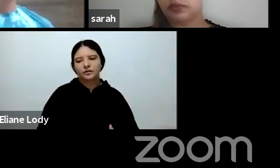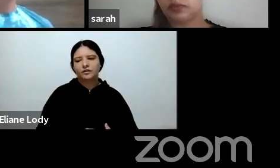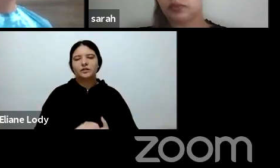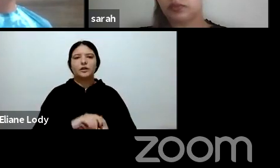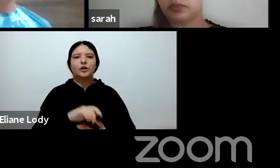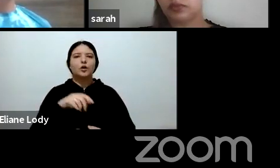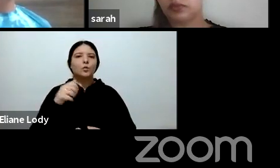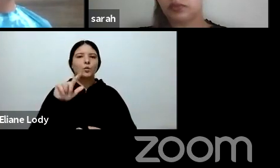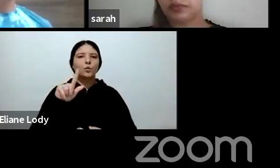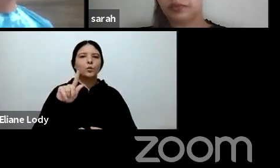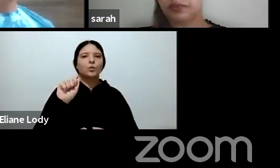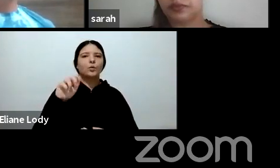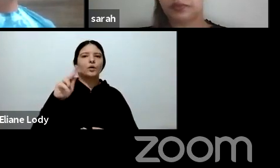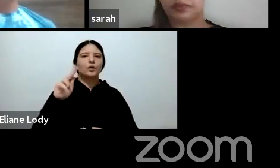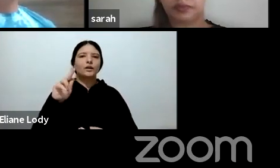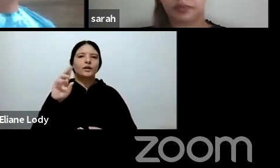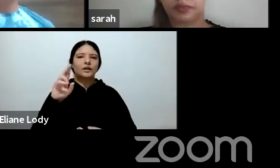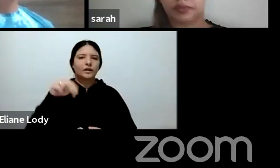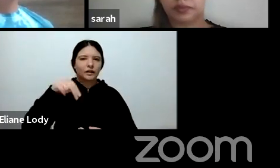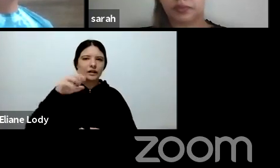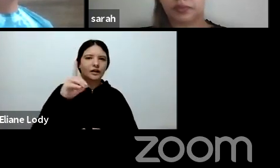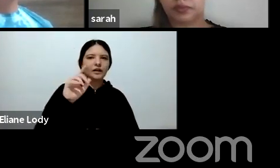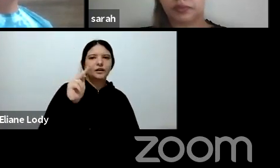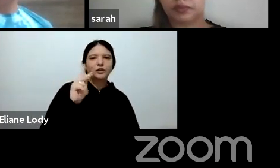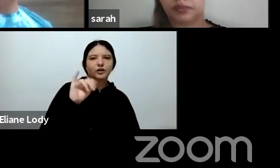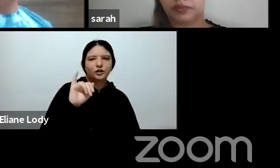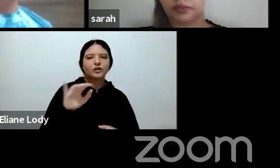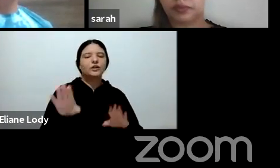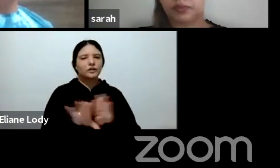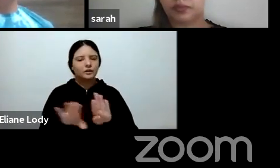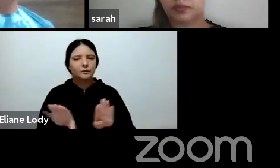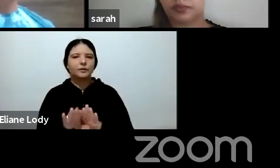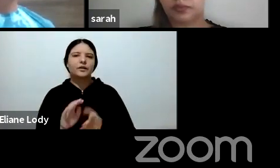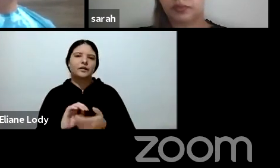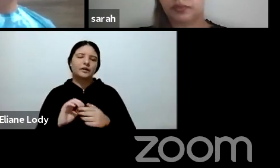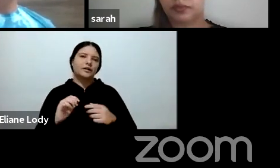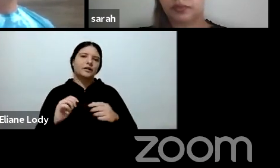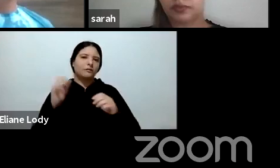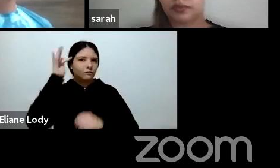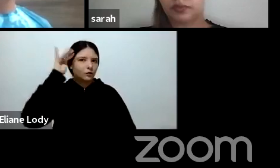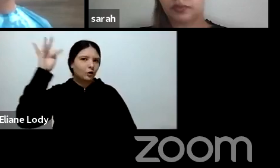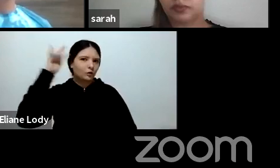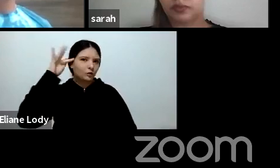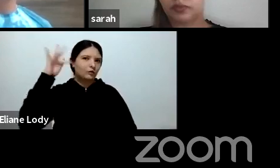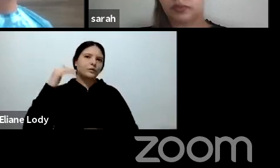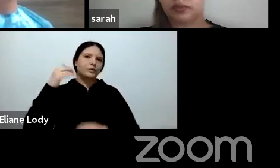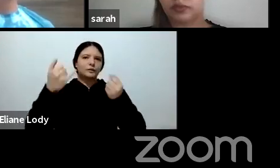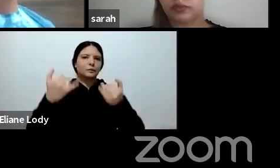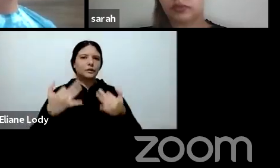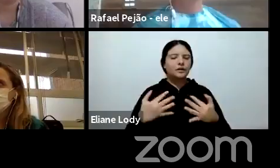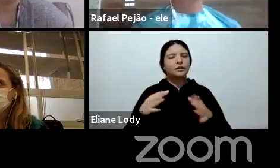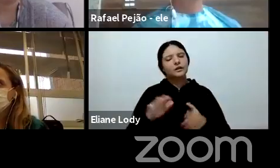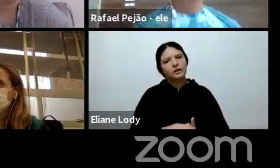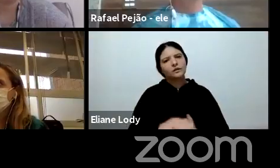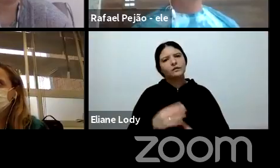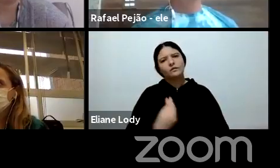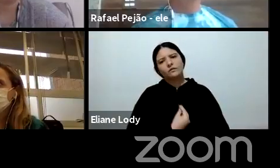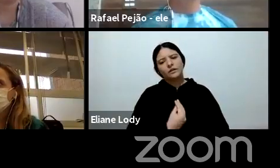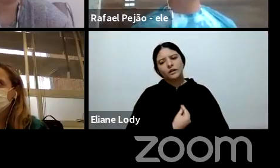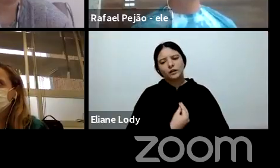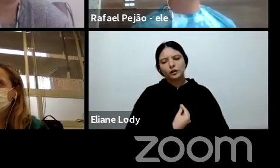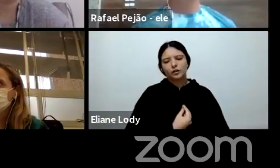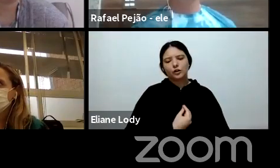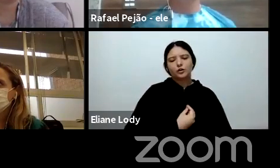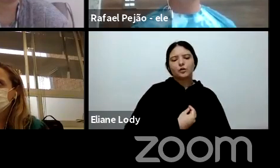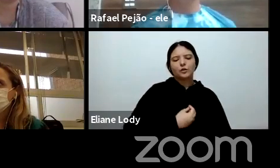né, a filosofia do Gandhi, do Anekantavada, né, que que se refere a essa existência de múltiplos lados,